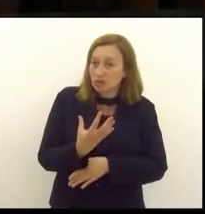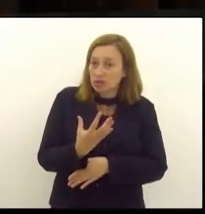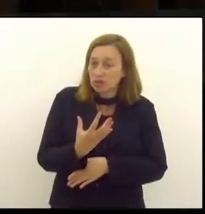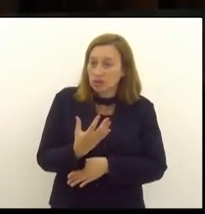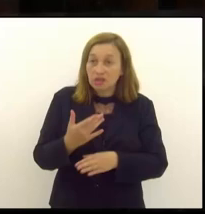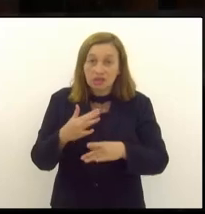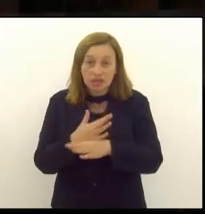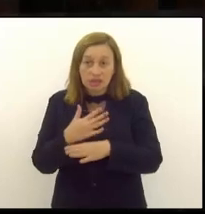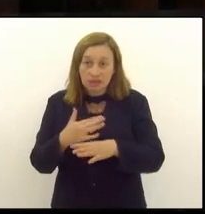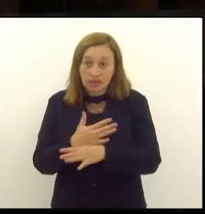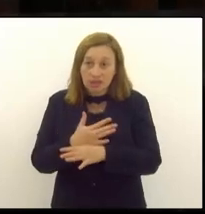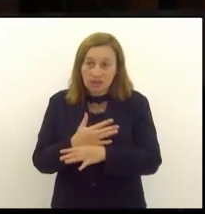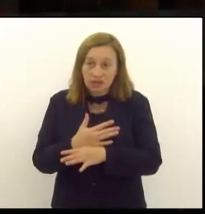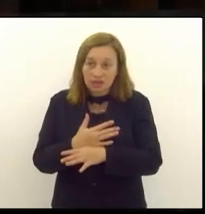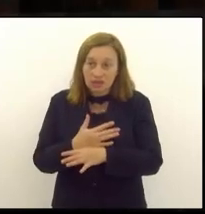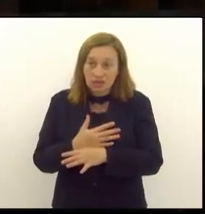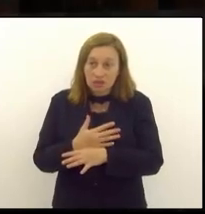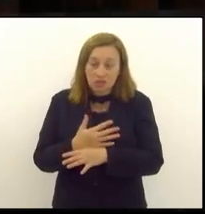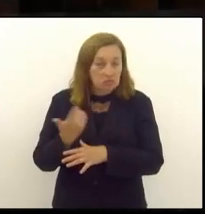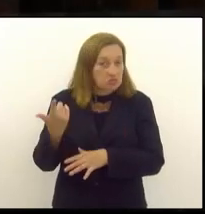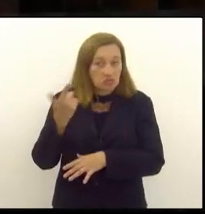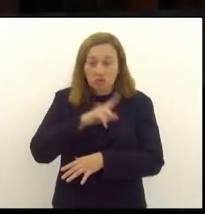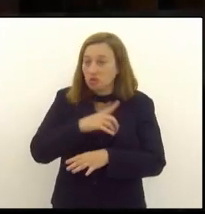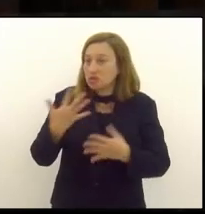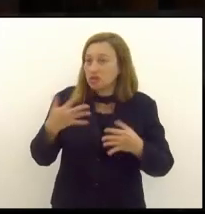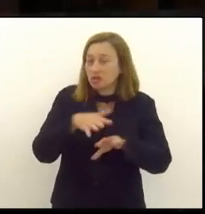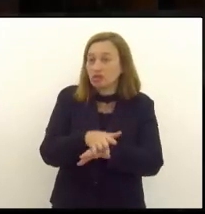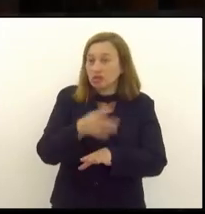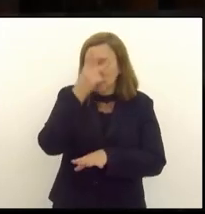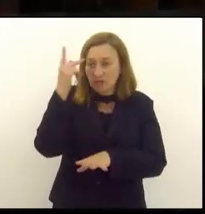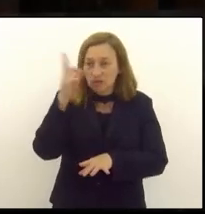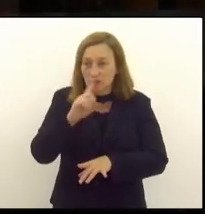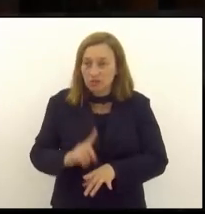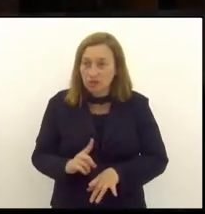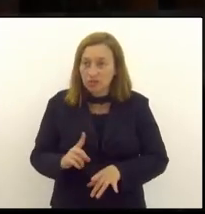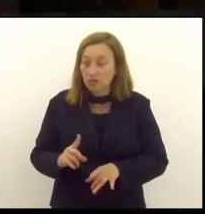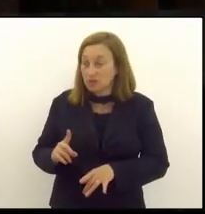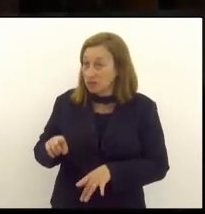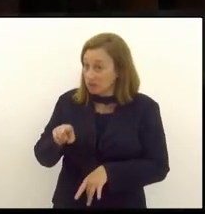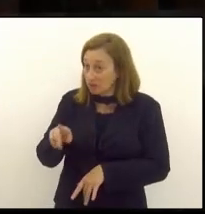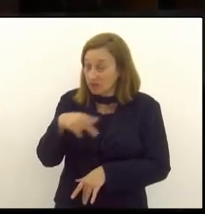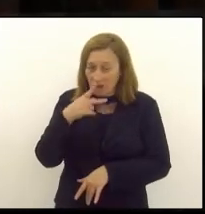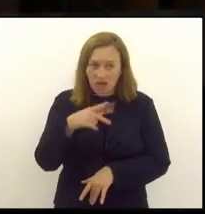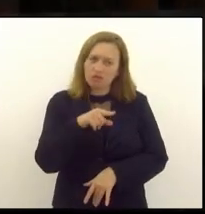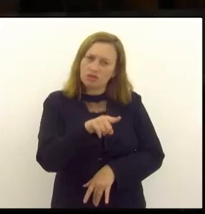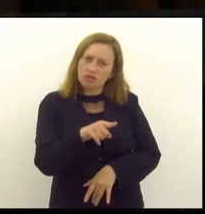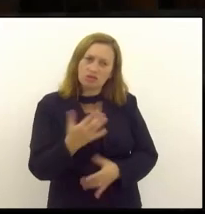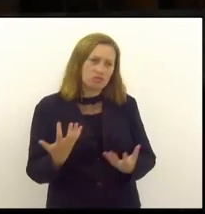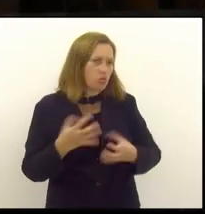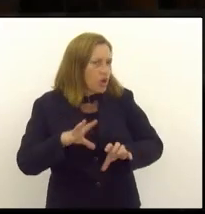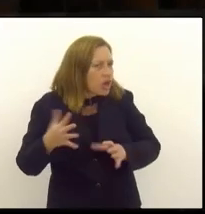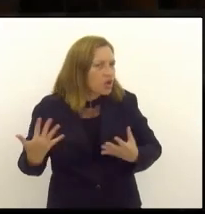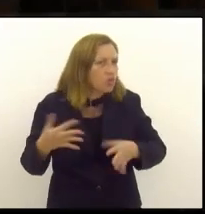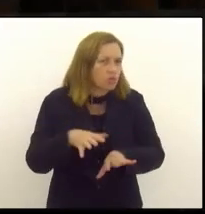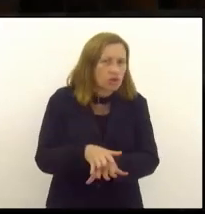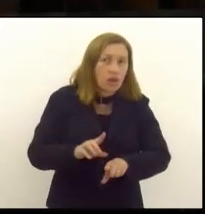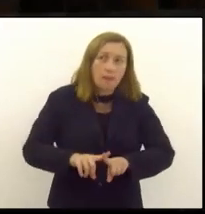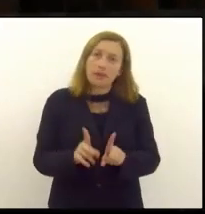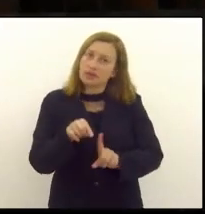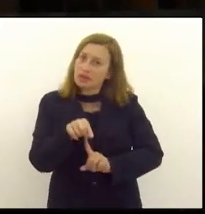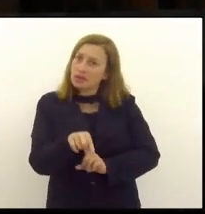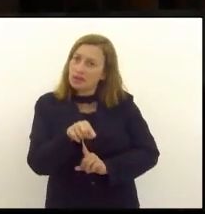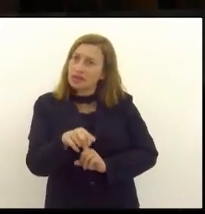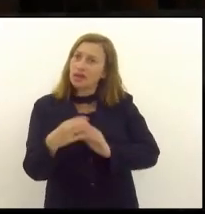na cidade, que não está conseguindo fazer a inclusão de pessoas com deficiência, e você diz, olha, você não está querendo incluir, mas aqui